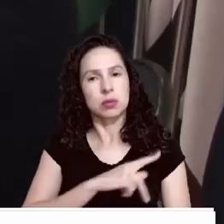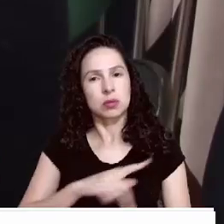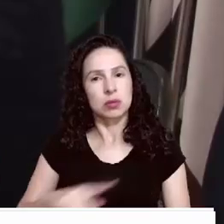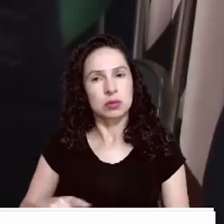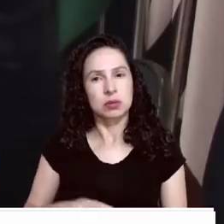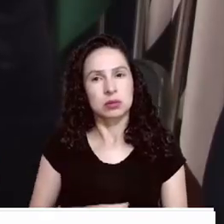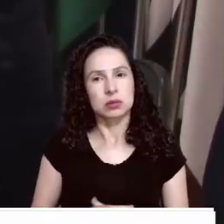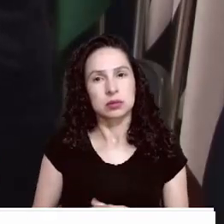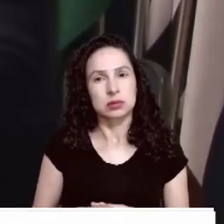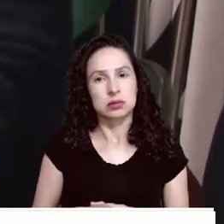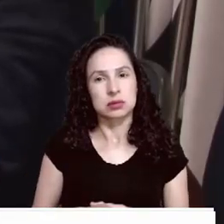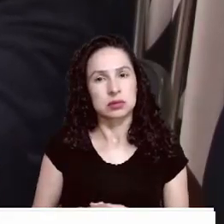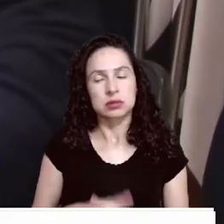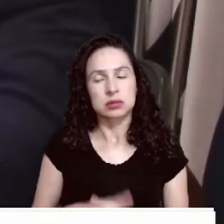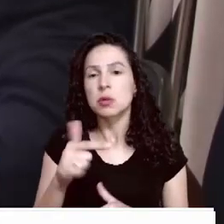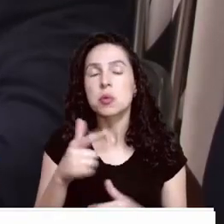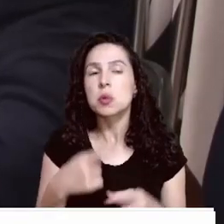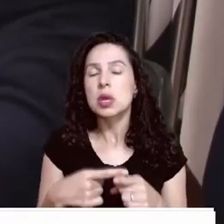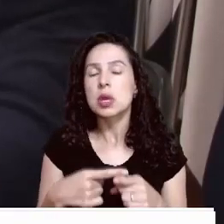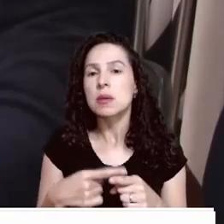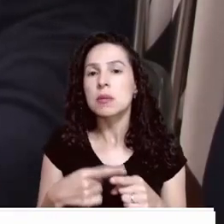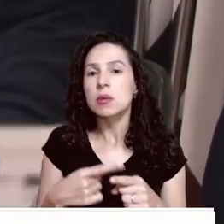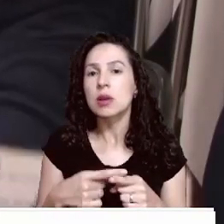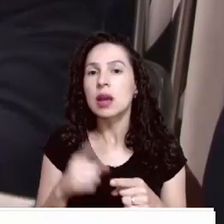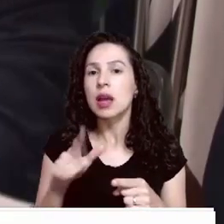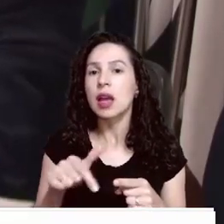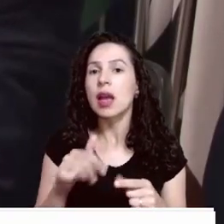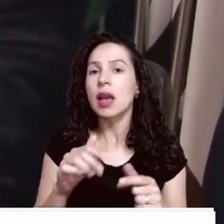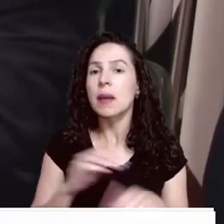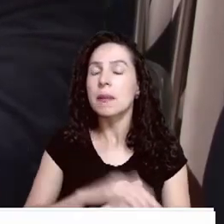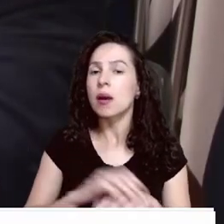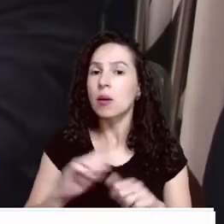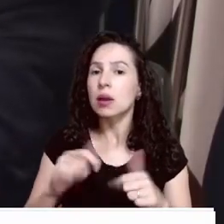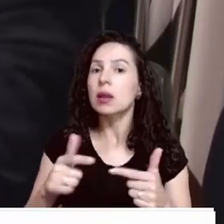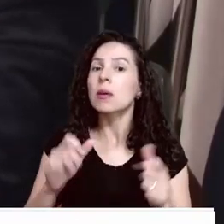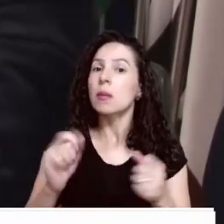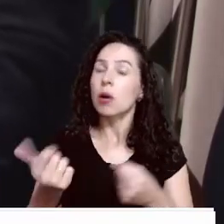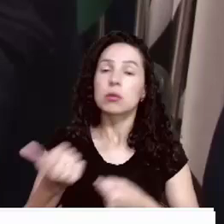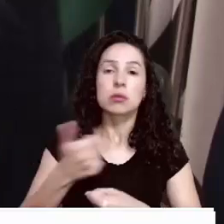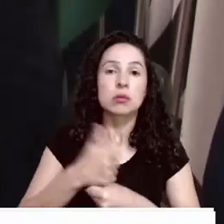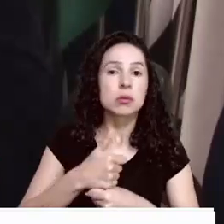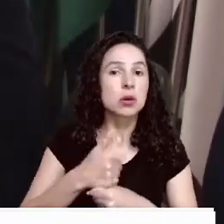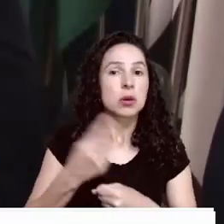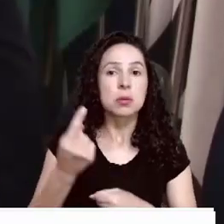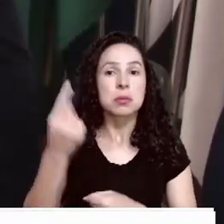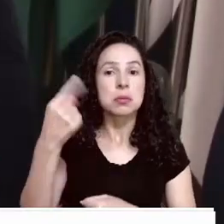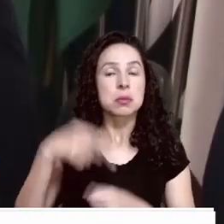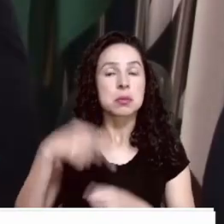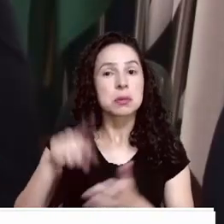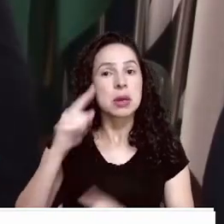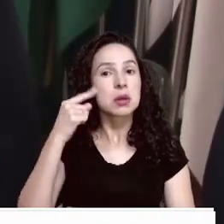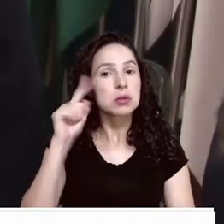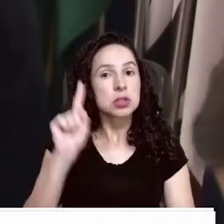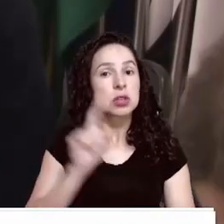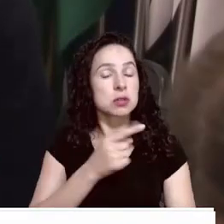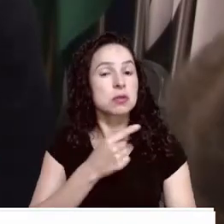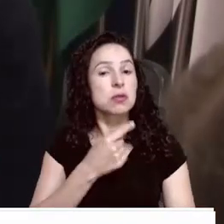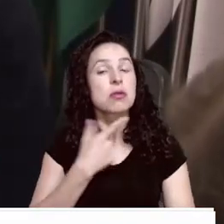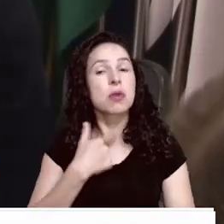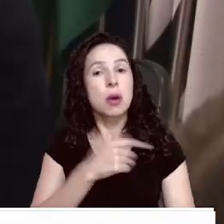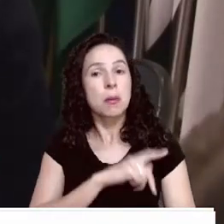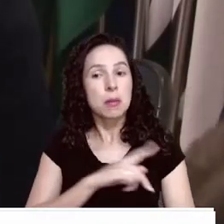há porquê. É um ato que pode ser revertido no primeiro dia. Se o presidente quiser, vai retornar dia